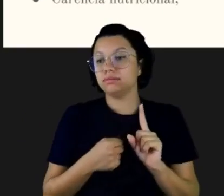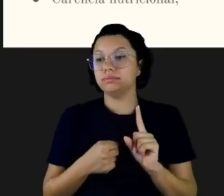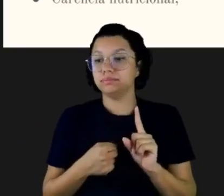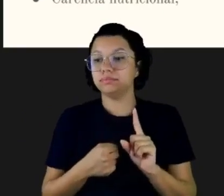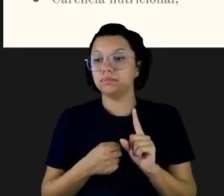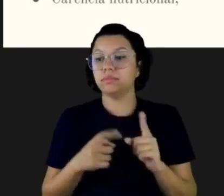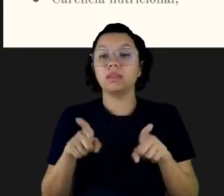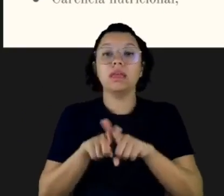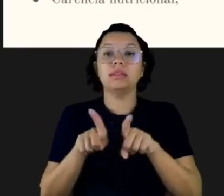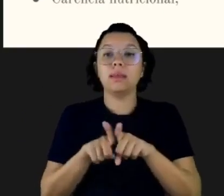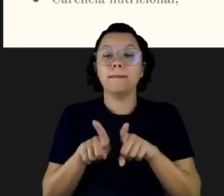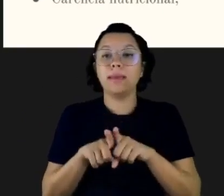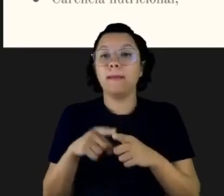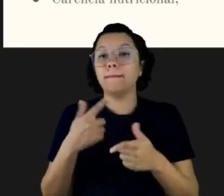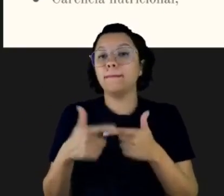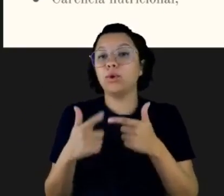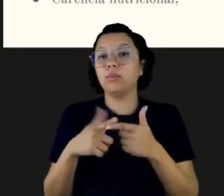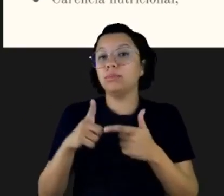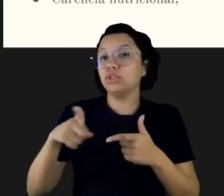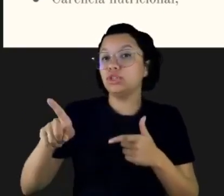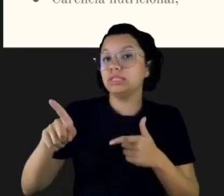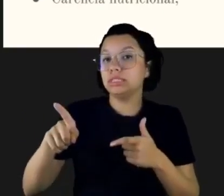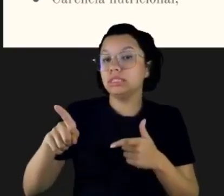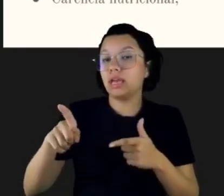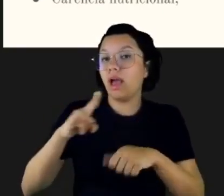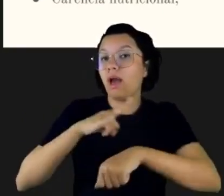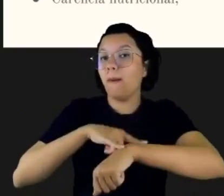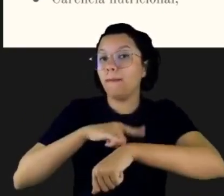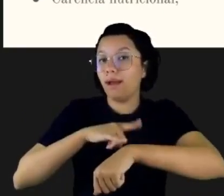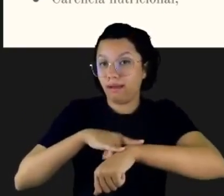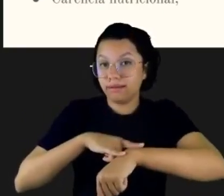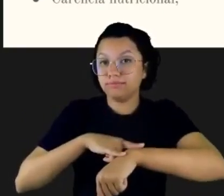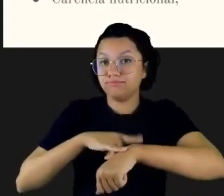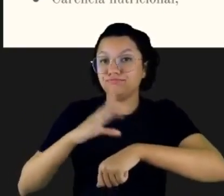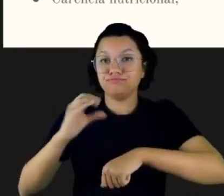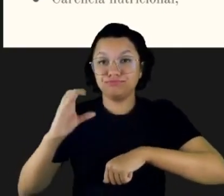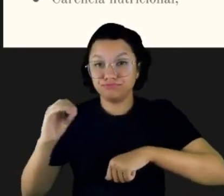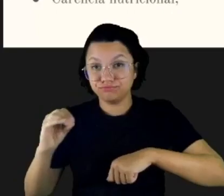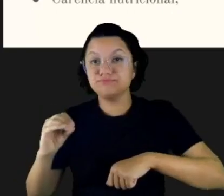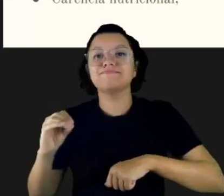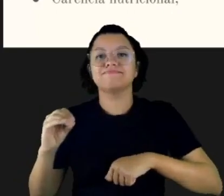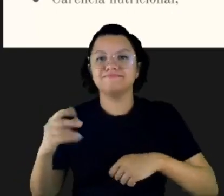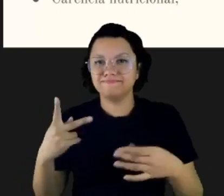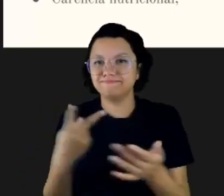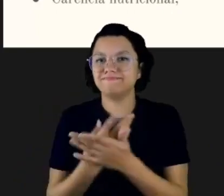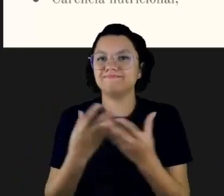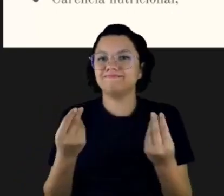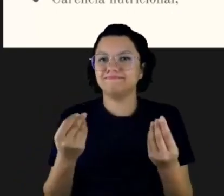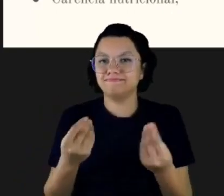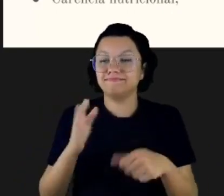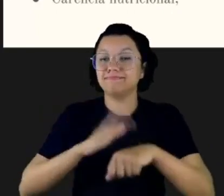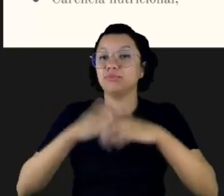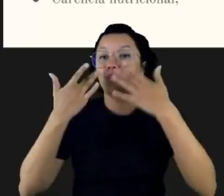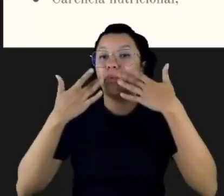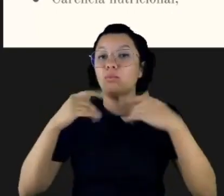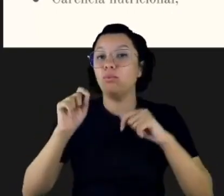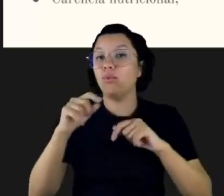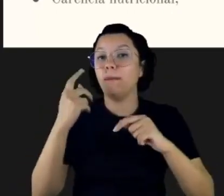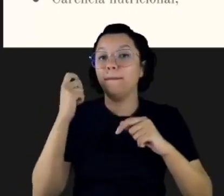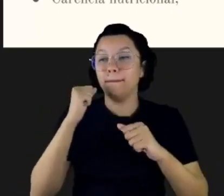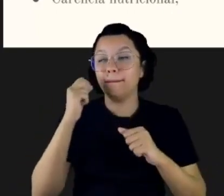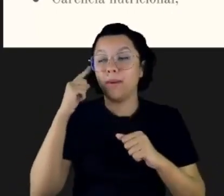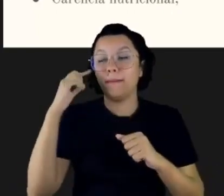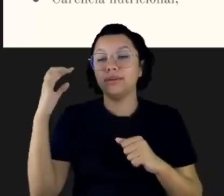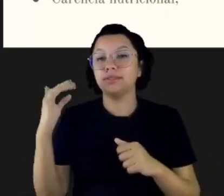assim que todo mundo fica assustadíssimo quando a gente traz essa realidade. E é mais comum do que a gente possa pensar.